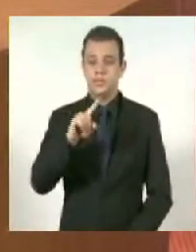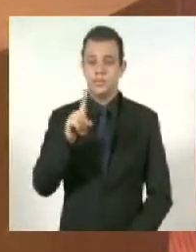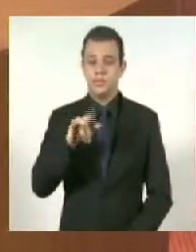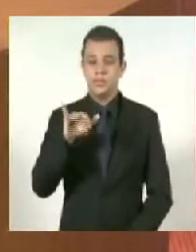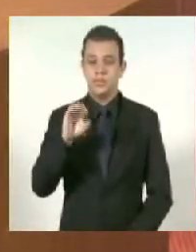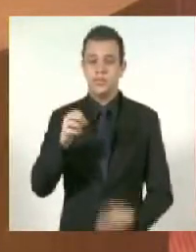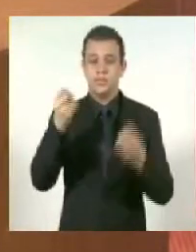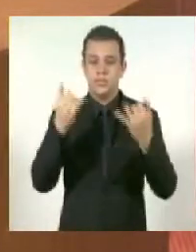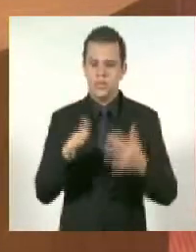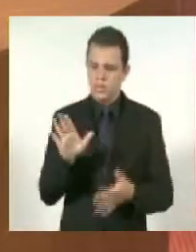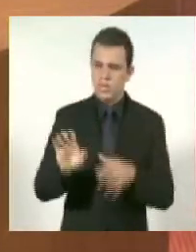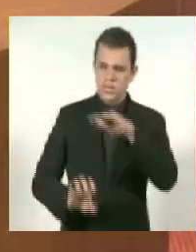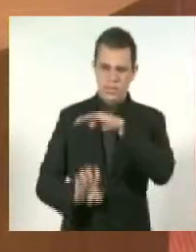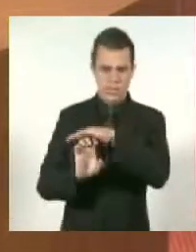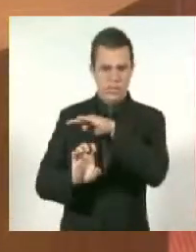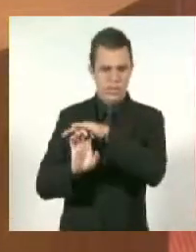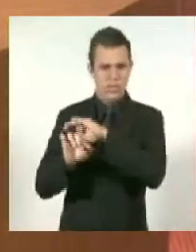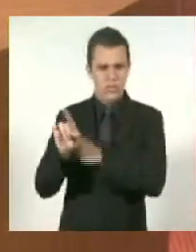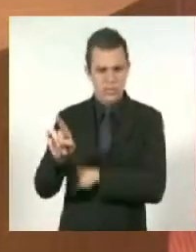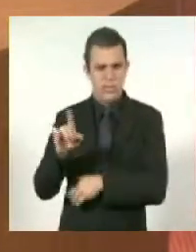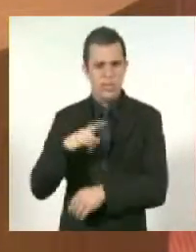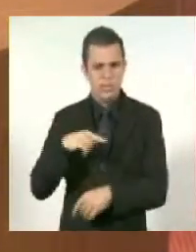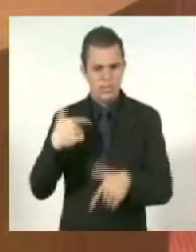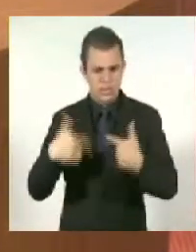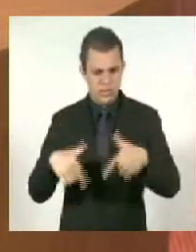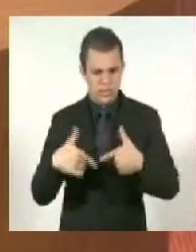anterior, a associação